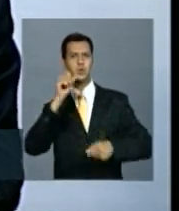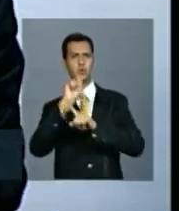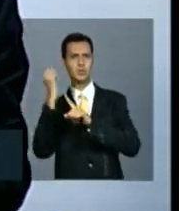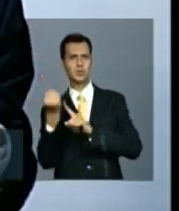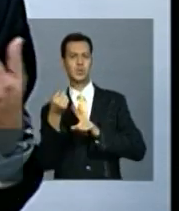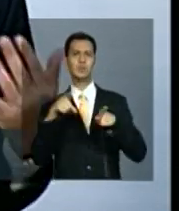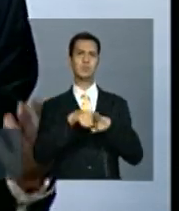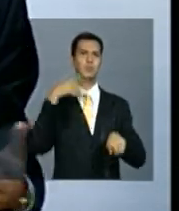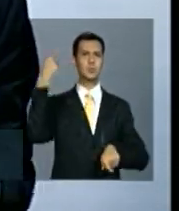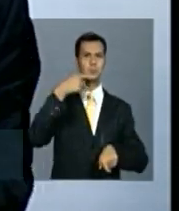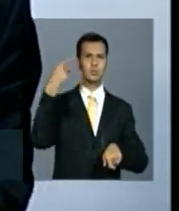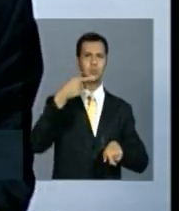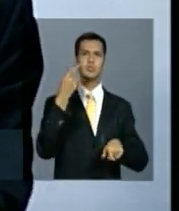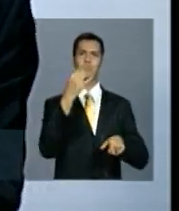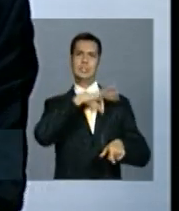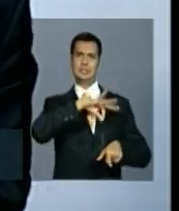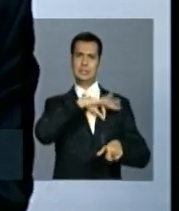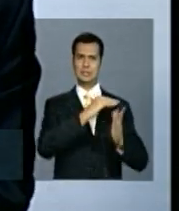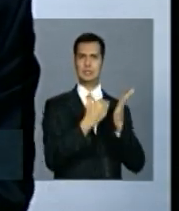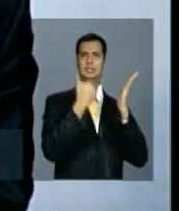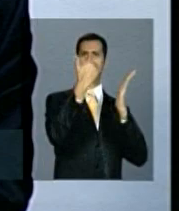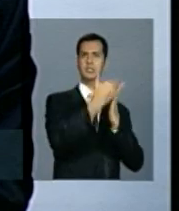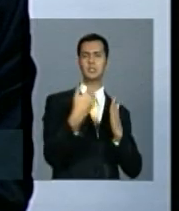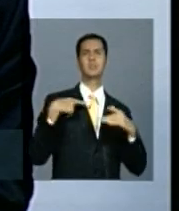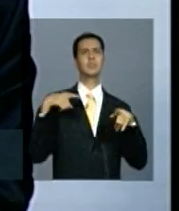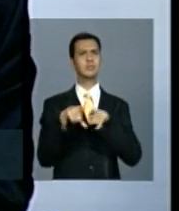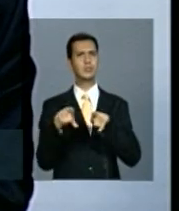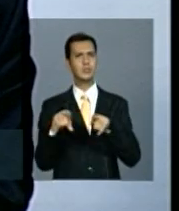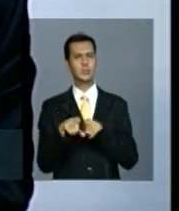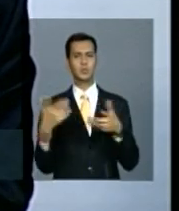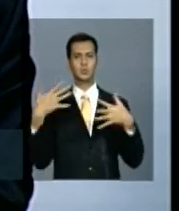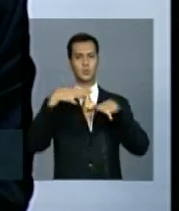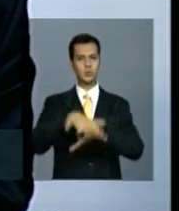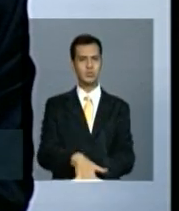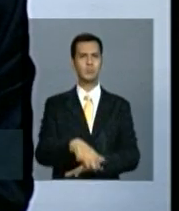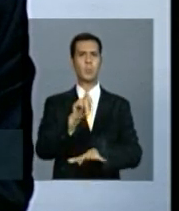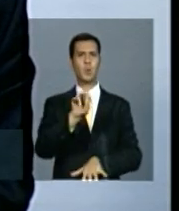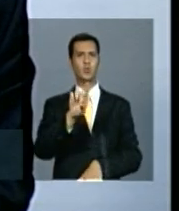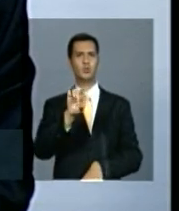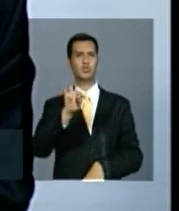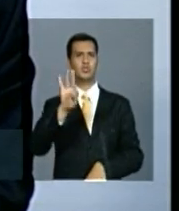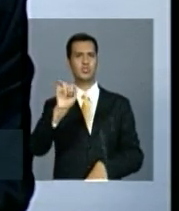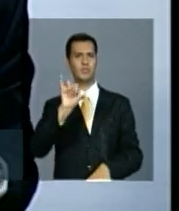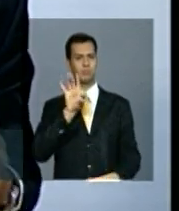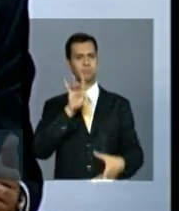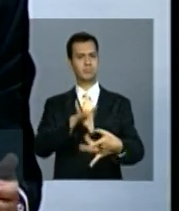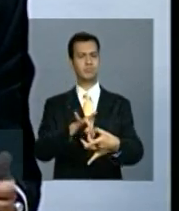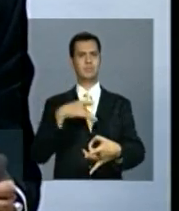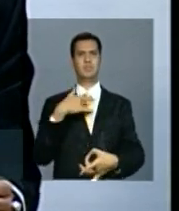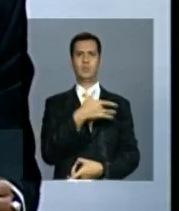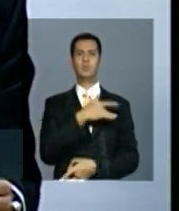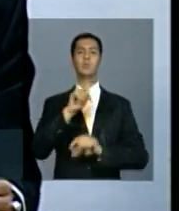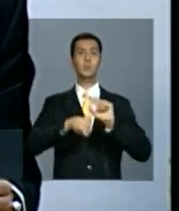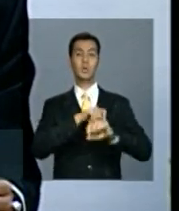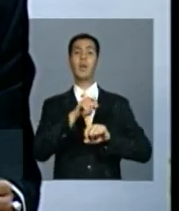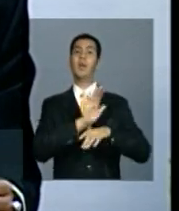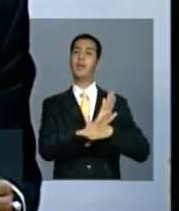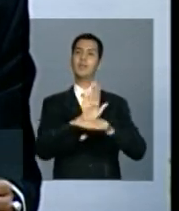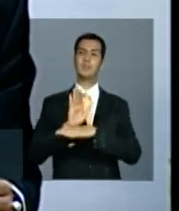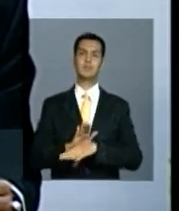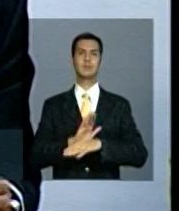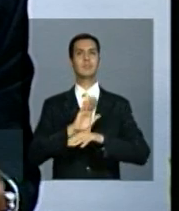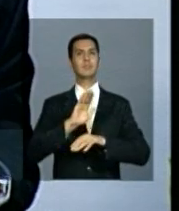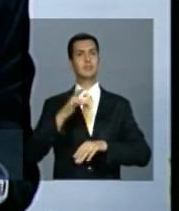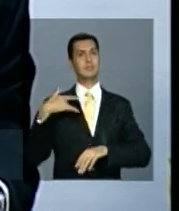políticas de geração de renda de Educação de inclusão produtiva com o campo da saúde e que contribuem para a mudança da de indicadores de saúde no